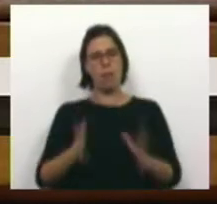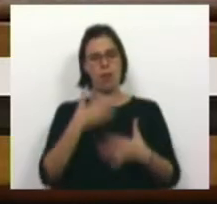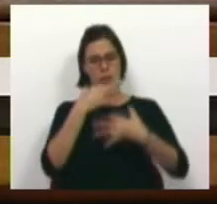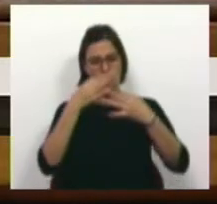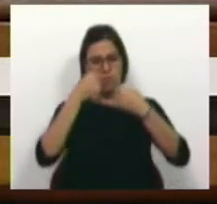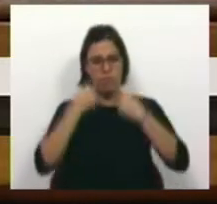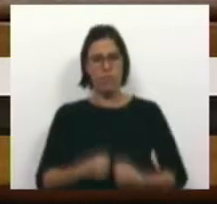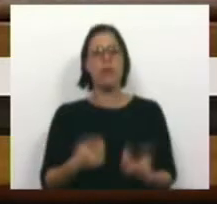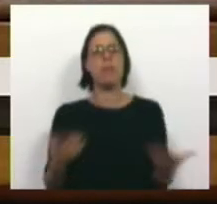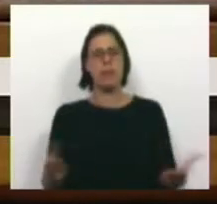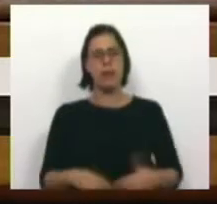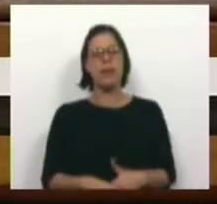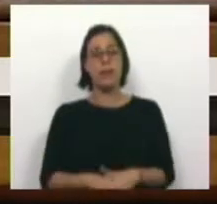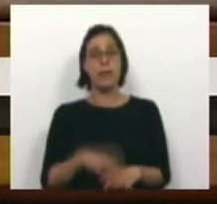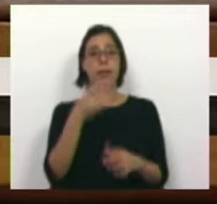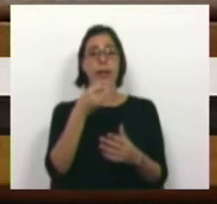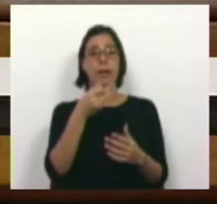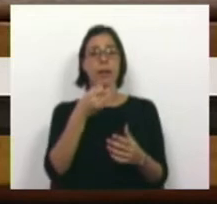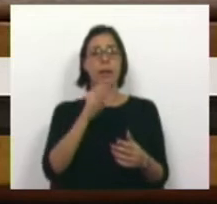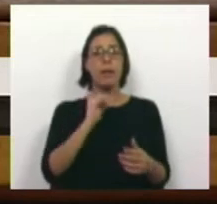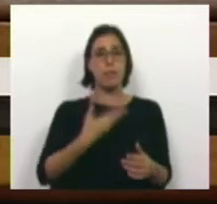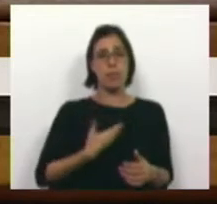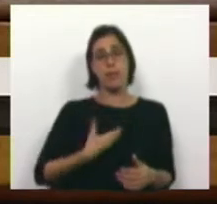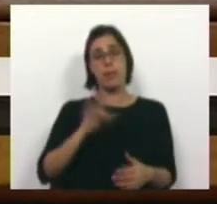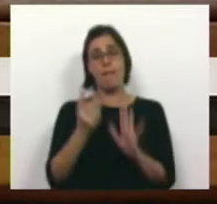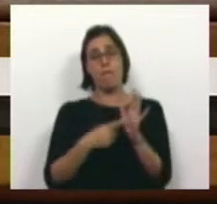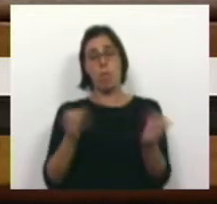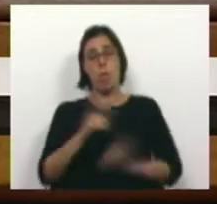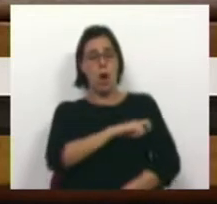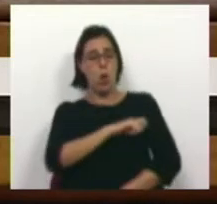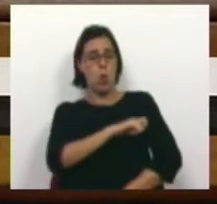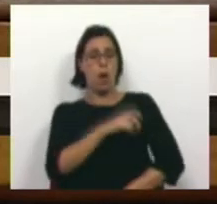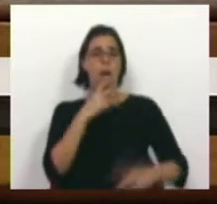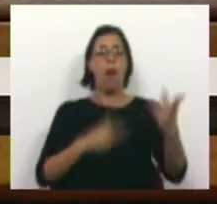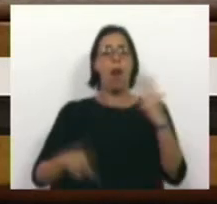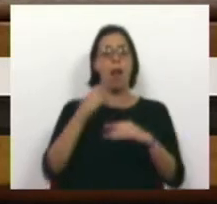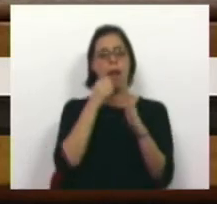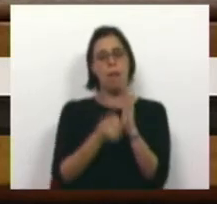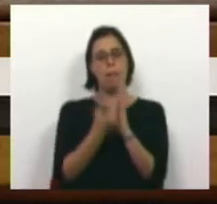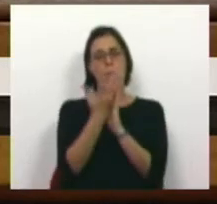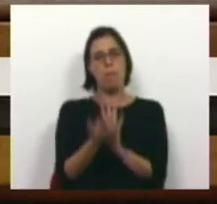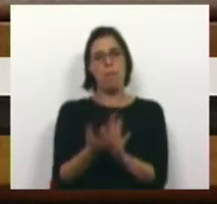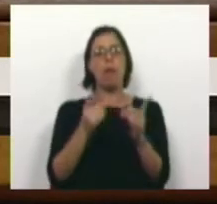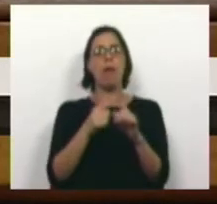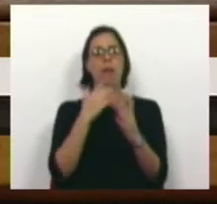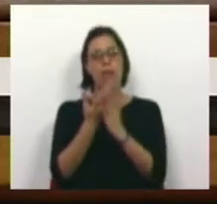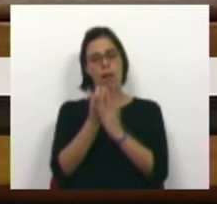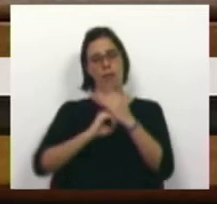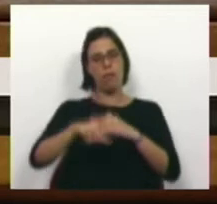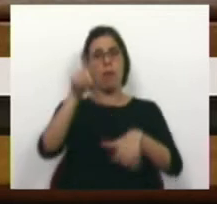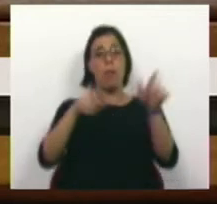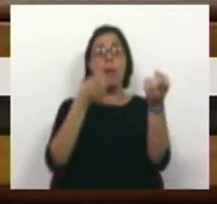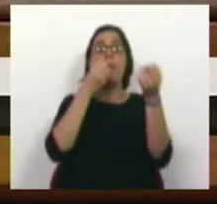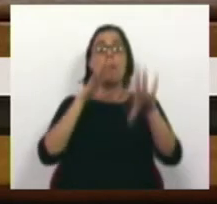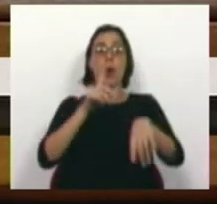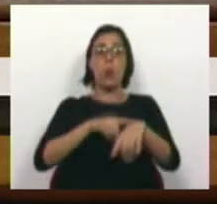firmeza. A PSD e a CDS, a quem falta a coragem para criticar as medidas que devolvem às pessoas o que perderam